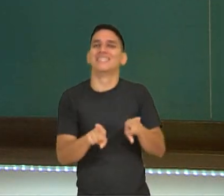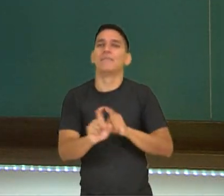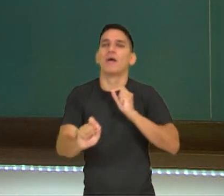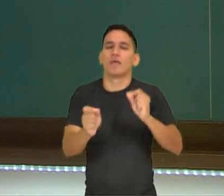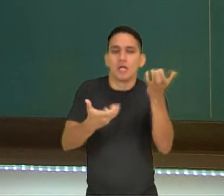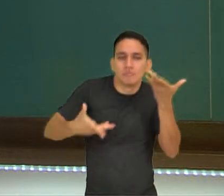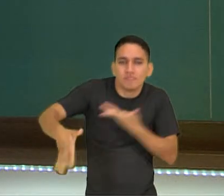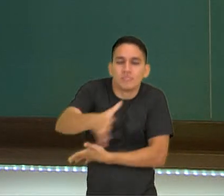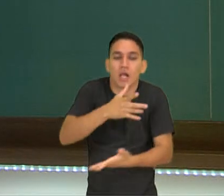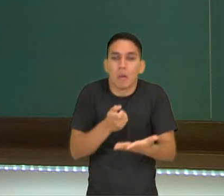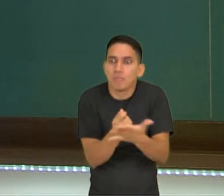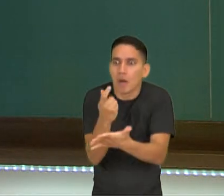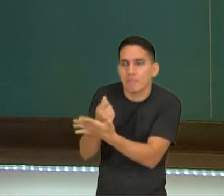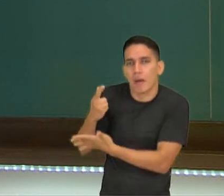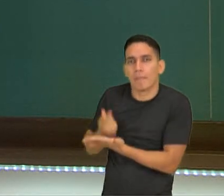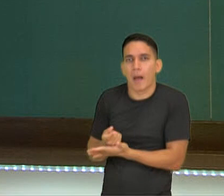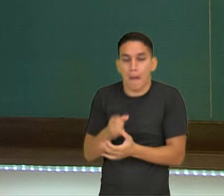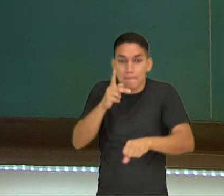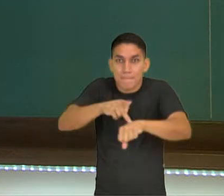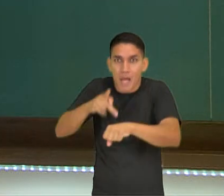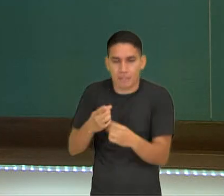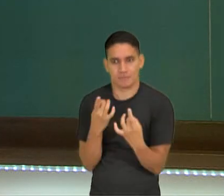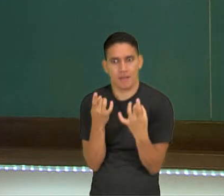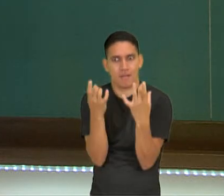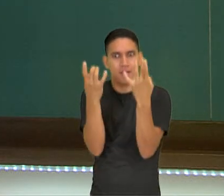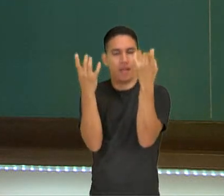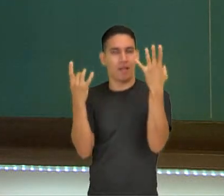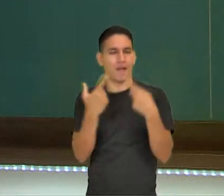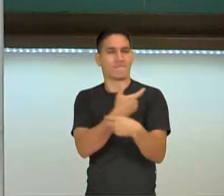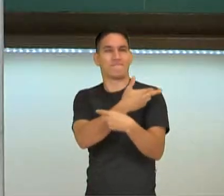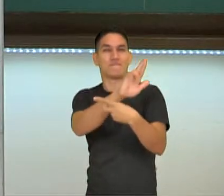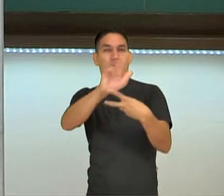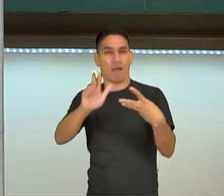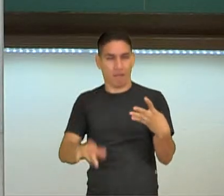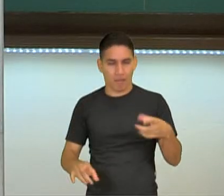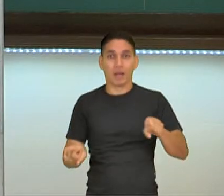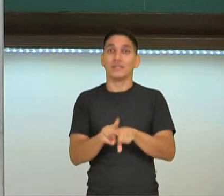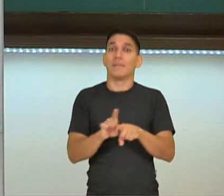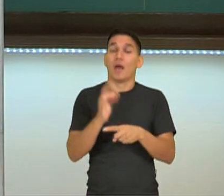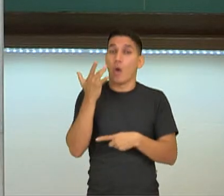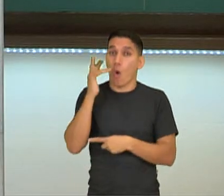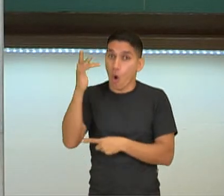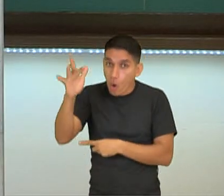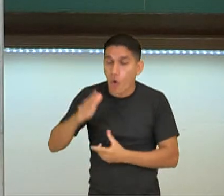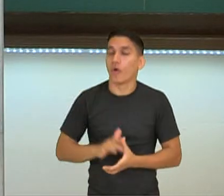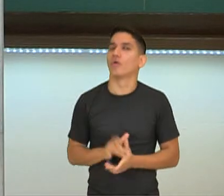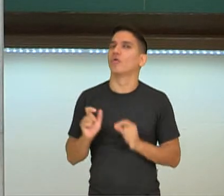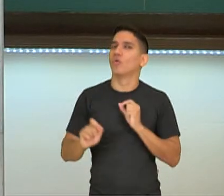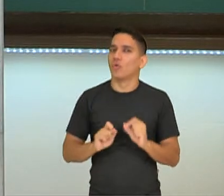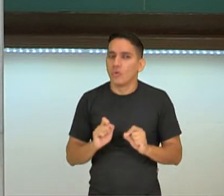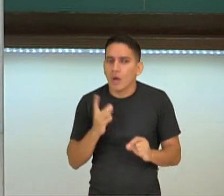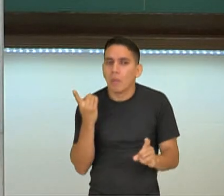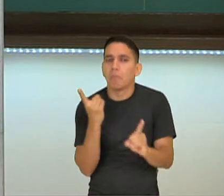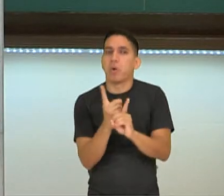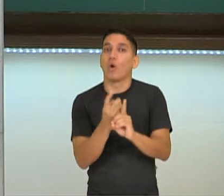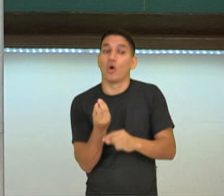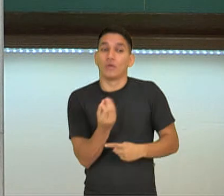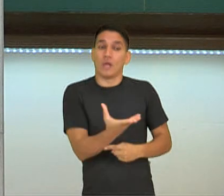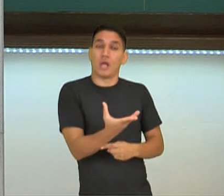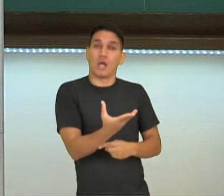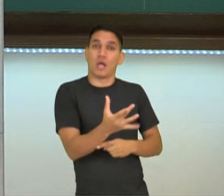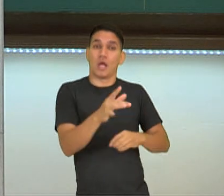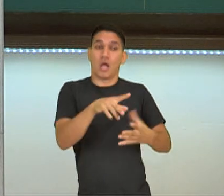preciosos, pedras preciosas, como a ametista, rubi e também o ouro, que inclusive dá nome aos cuxitas,